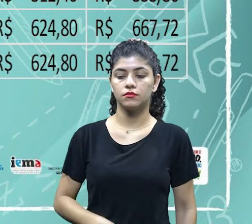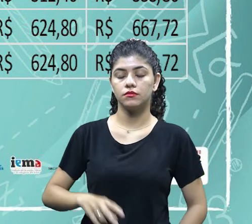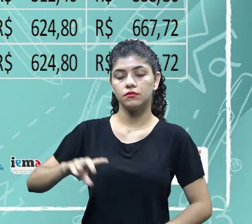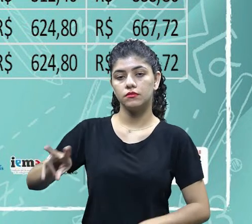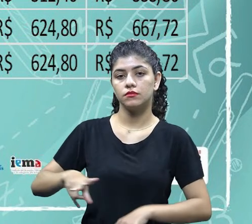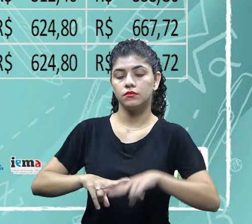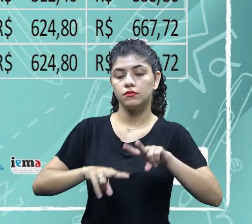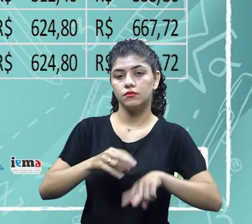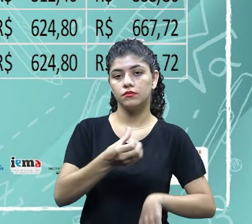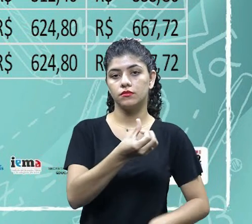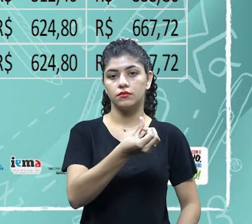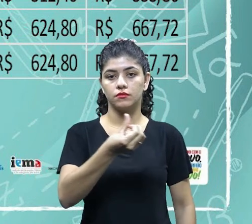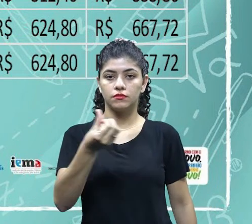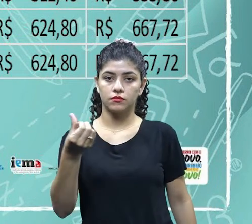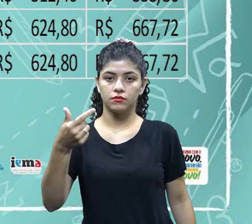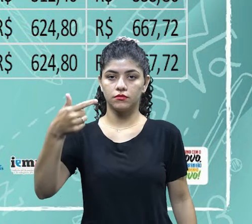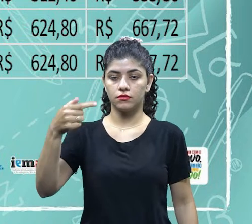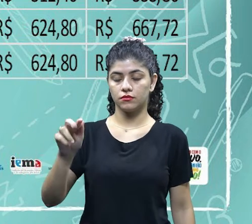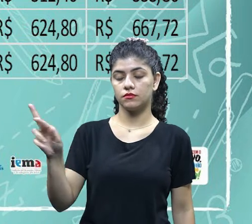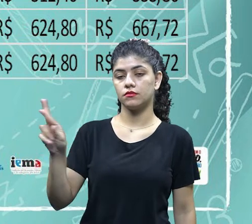624,80. Em junho, R$